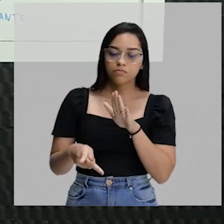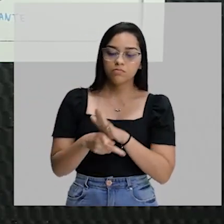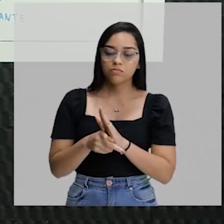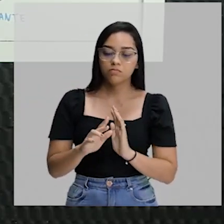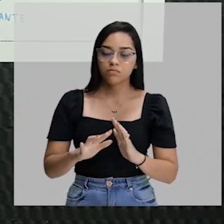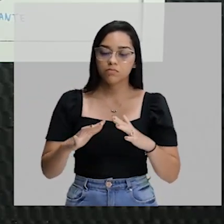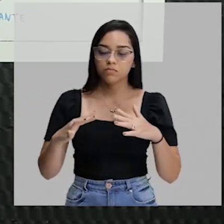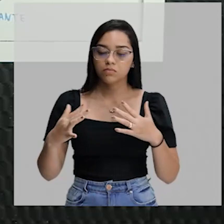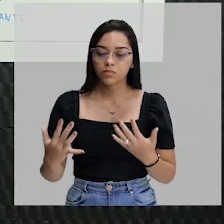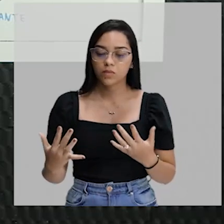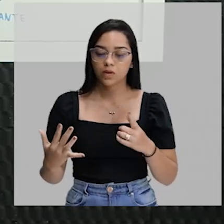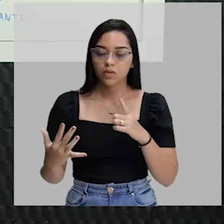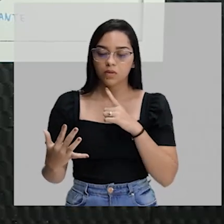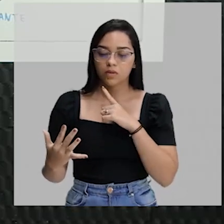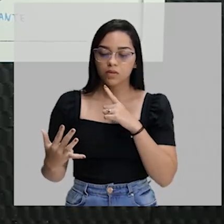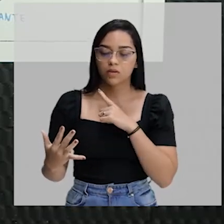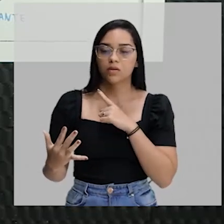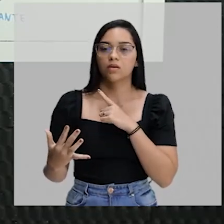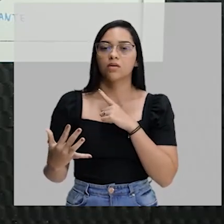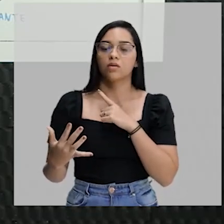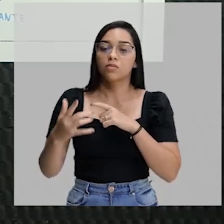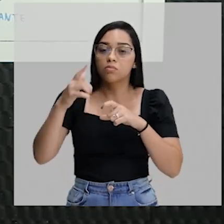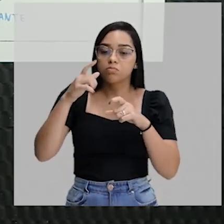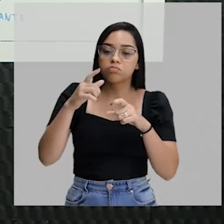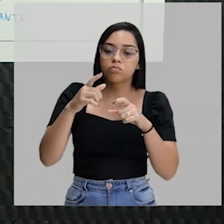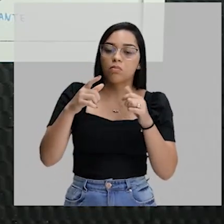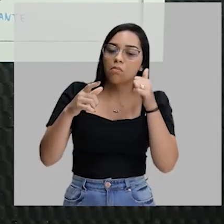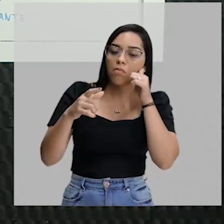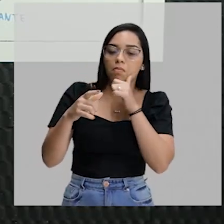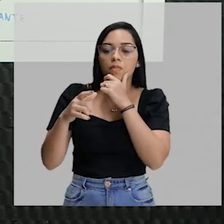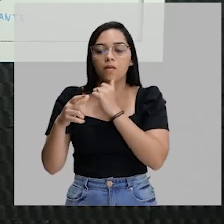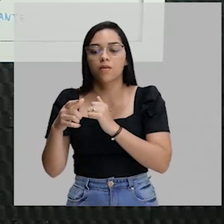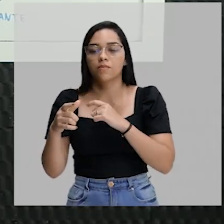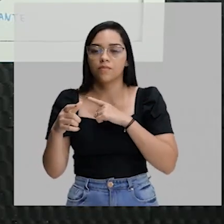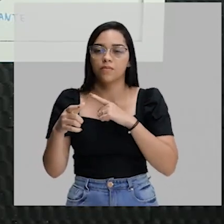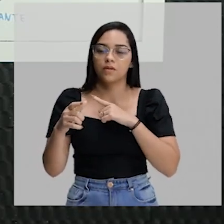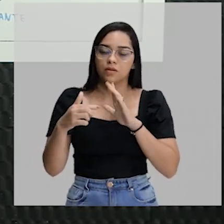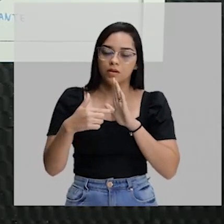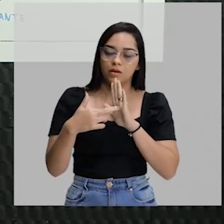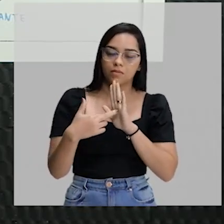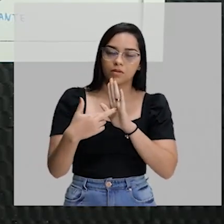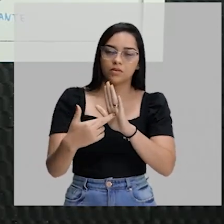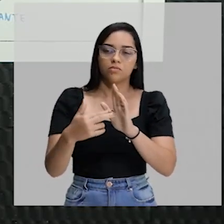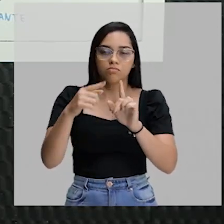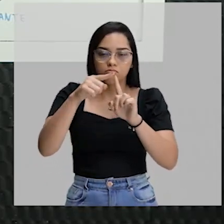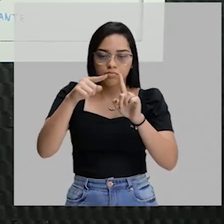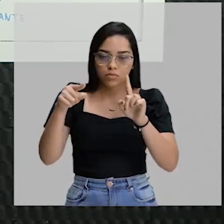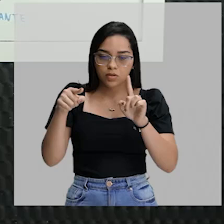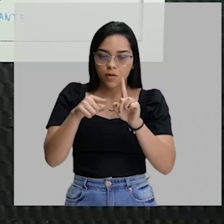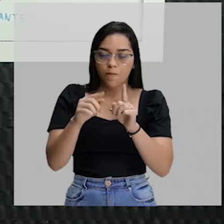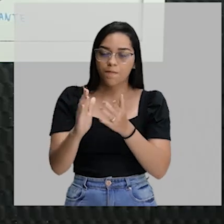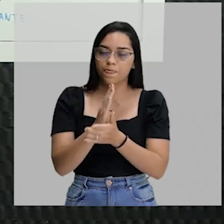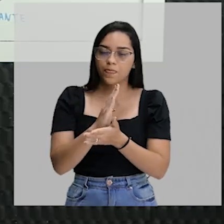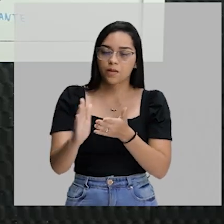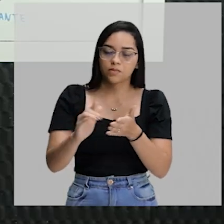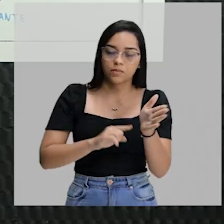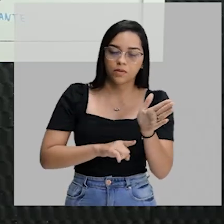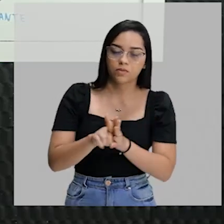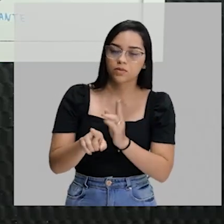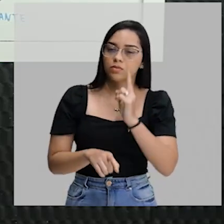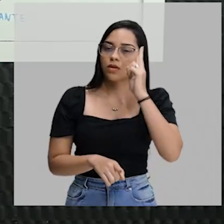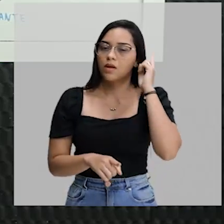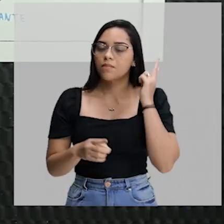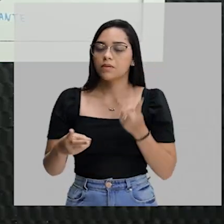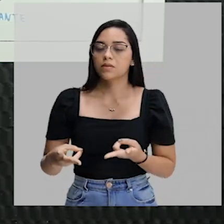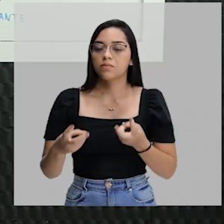qual é o sexo do indivíduo. E aí a gente vai ver essa representação por meio do losango. Em algumas questões de vestibular, a gente vai